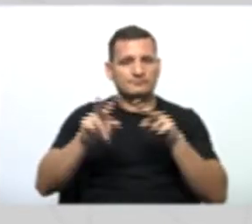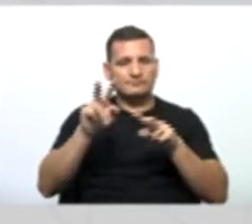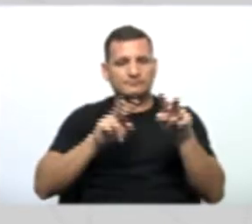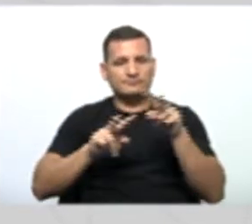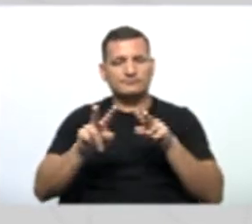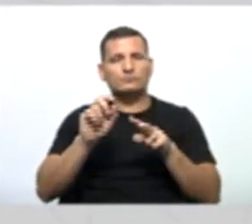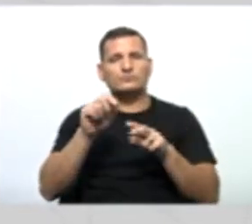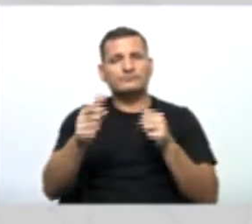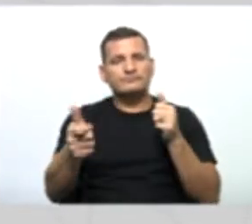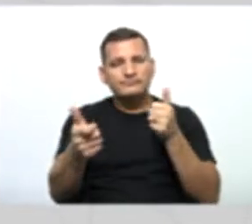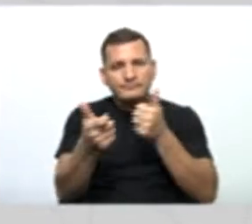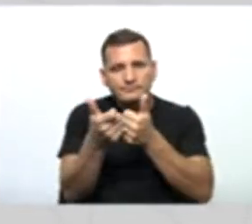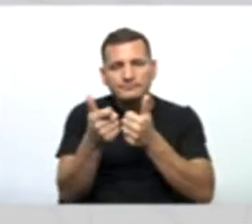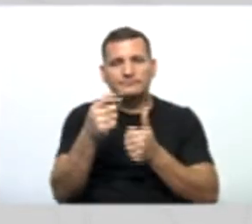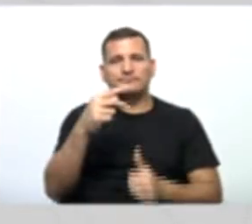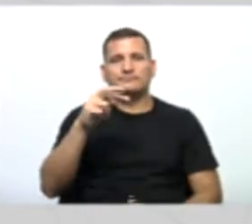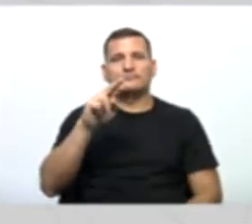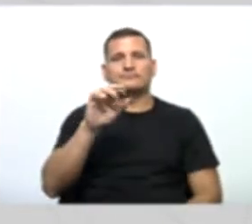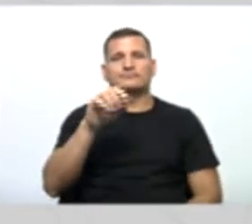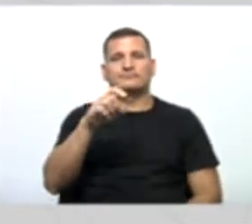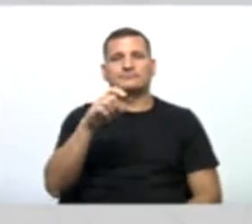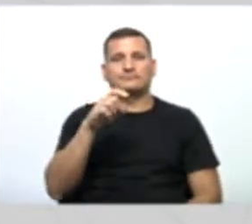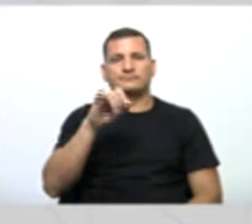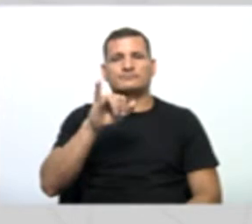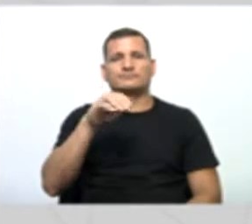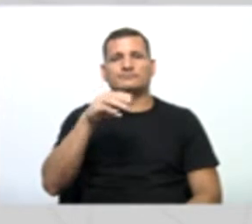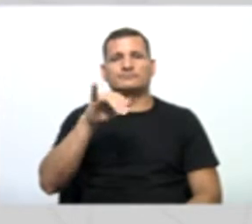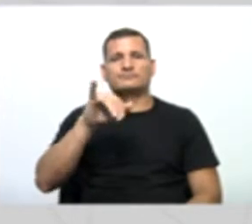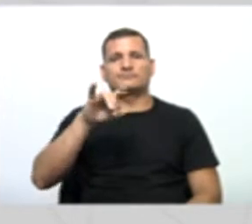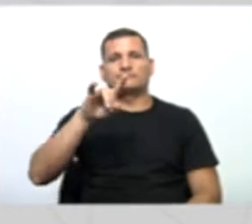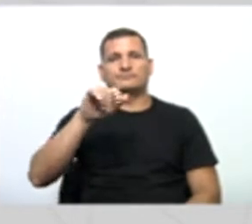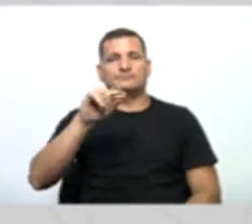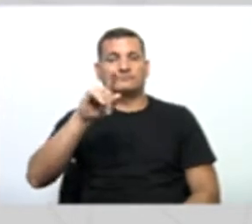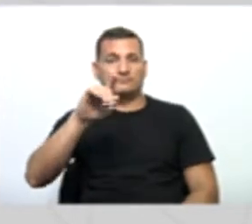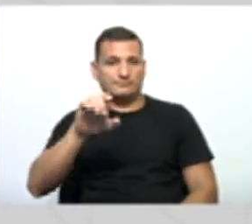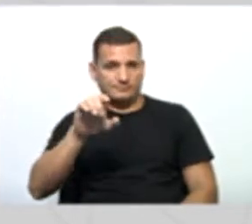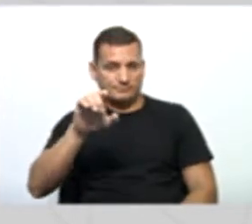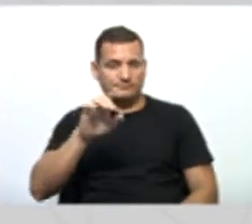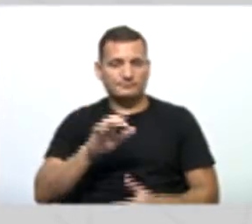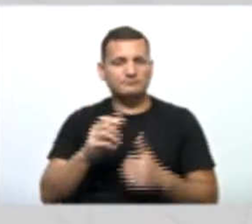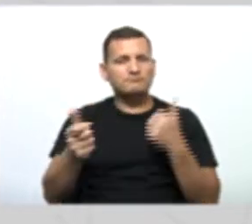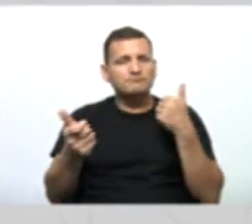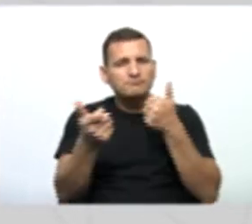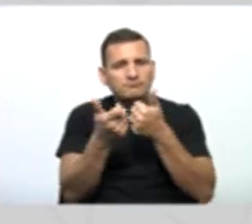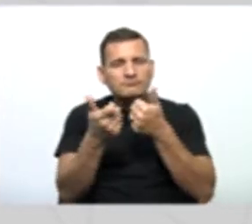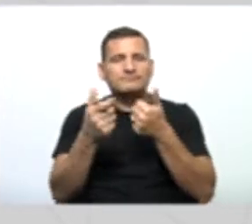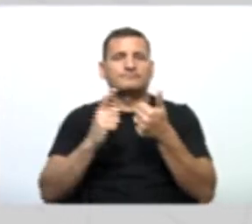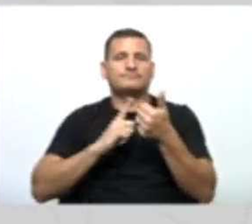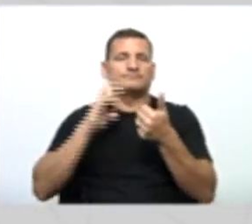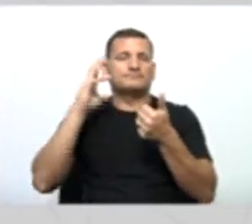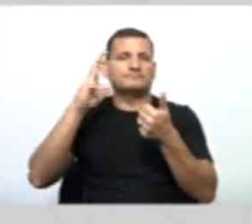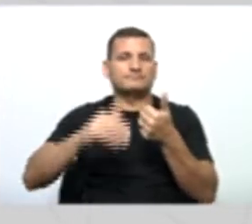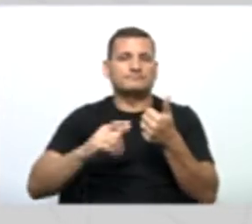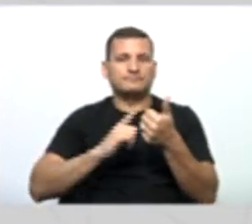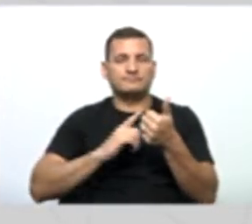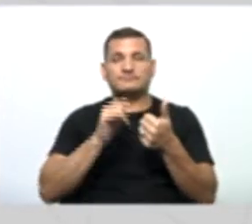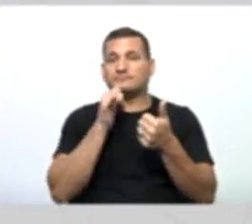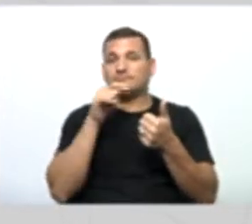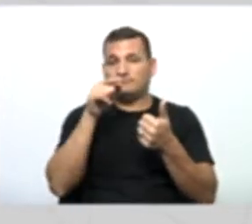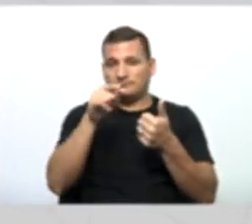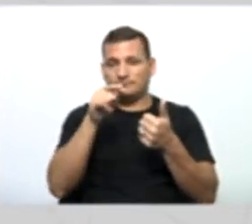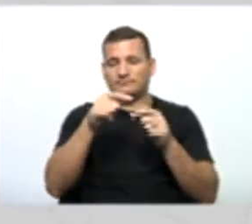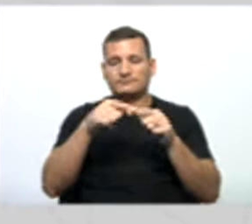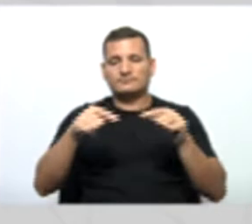da proximidade, né? Proximidade está em tudo, gente, ó. Quando você entra aí na sua